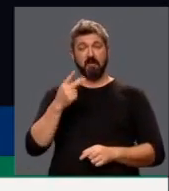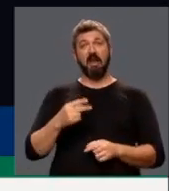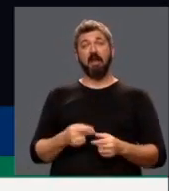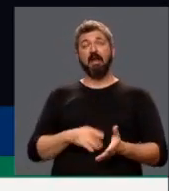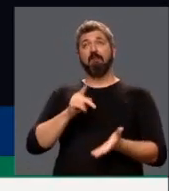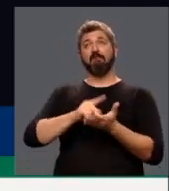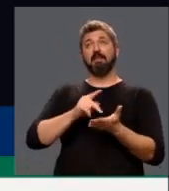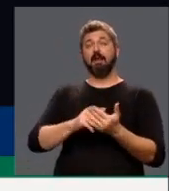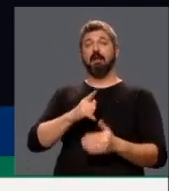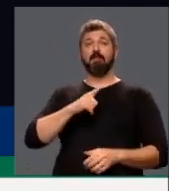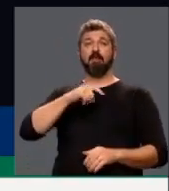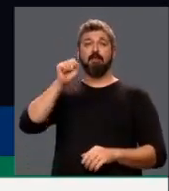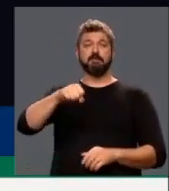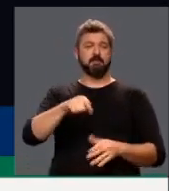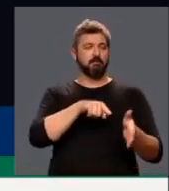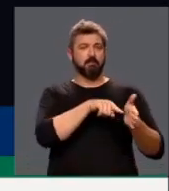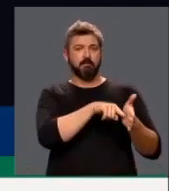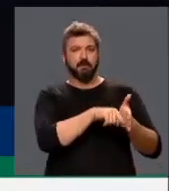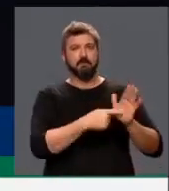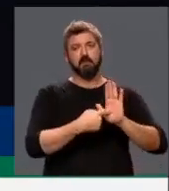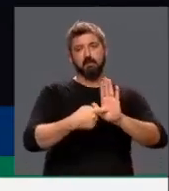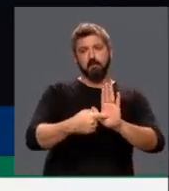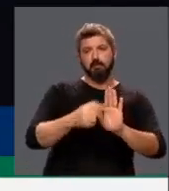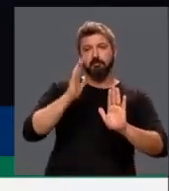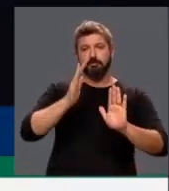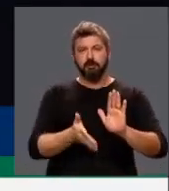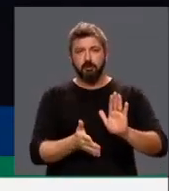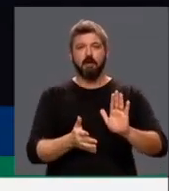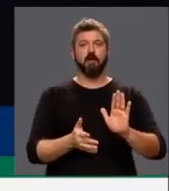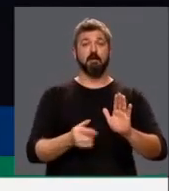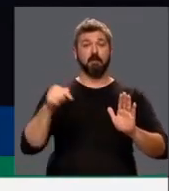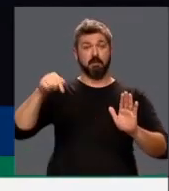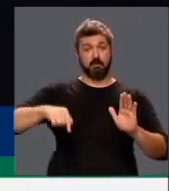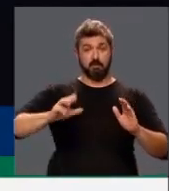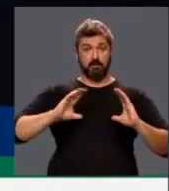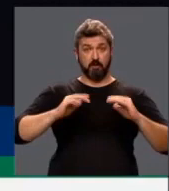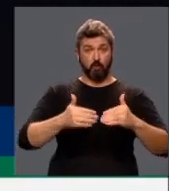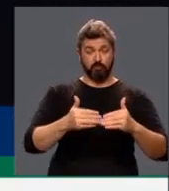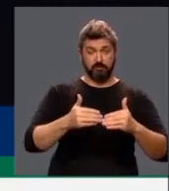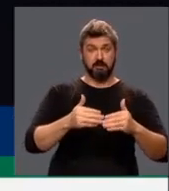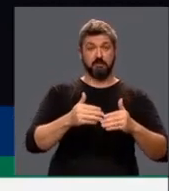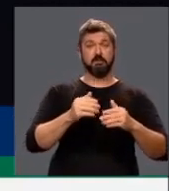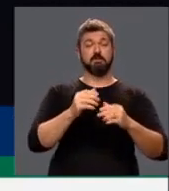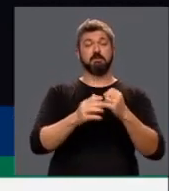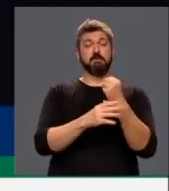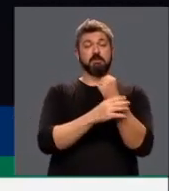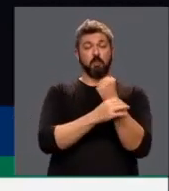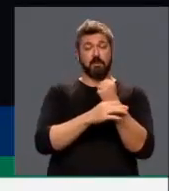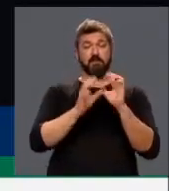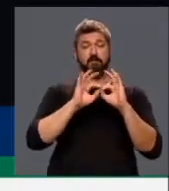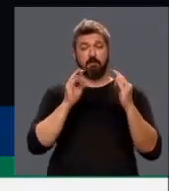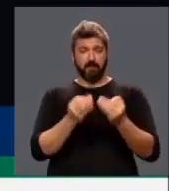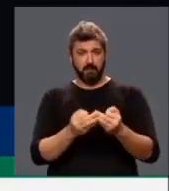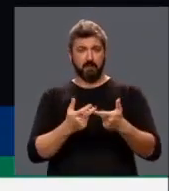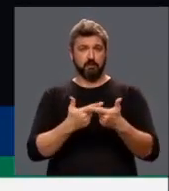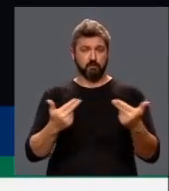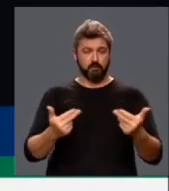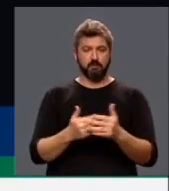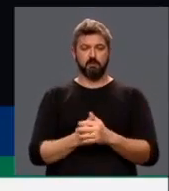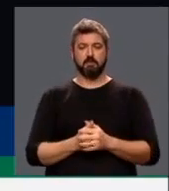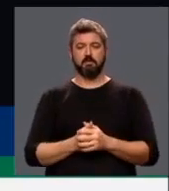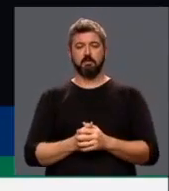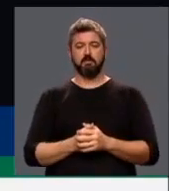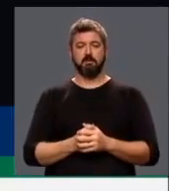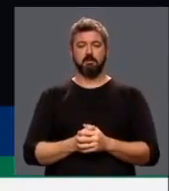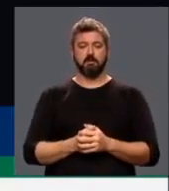existe, a partir dos estudos que foram realizados na nossa Comissão de Seguridade Social e Família, subcomissão que tratou